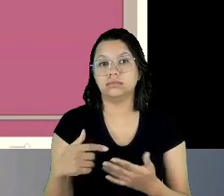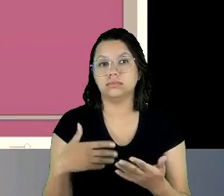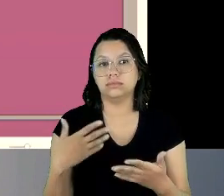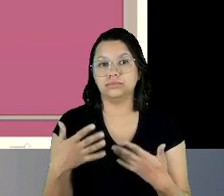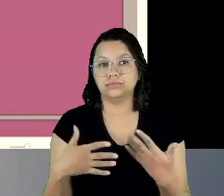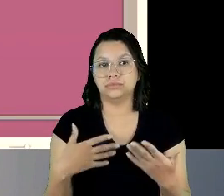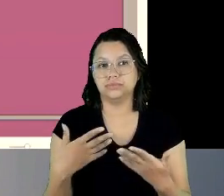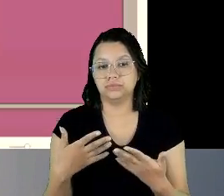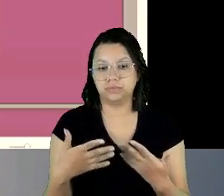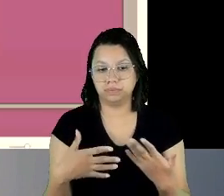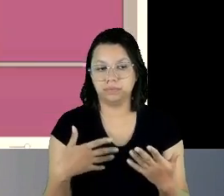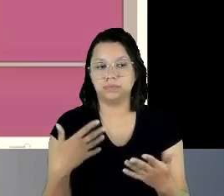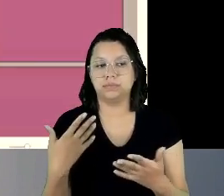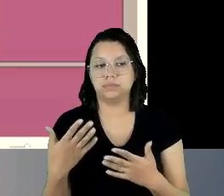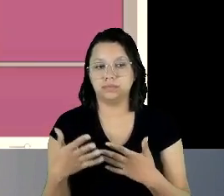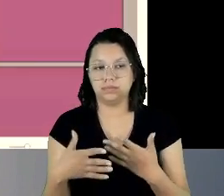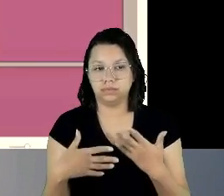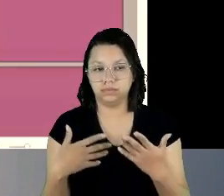enfim,